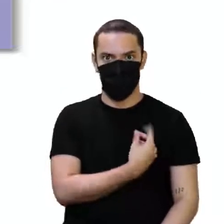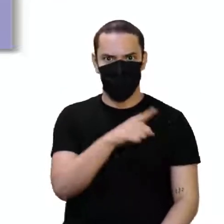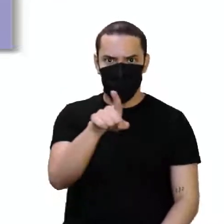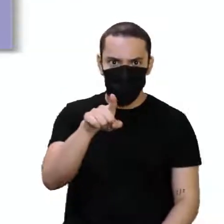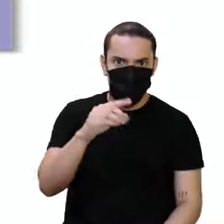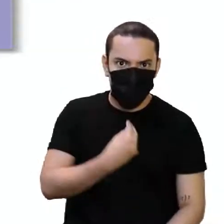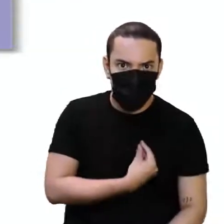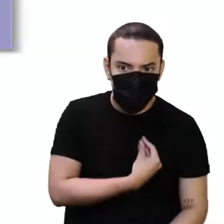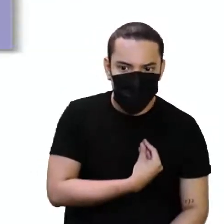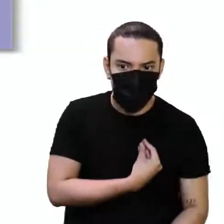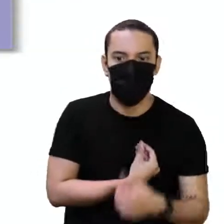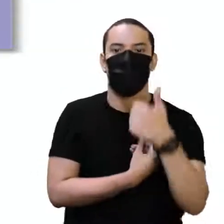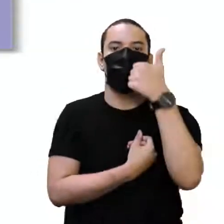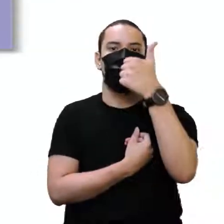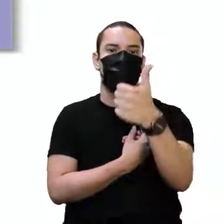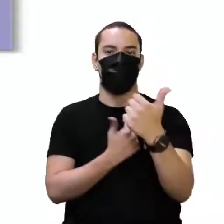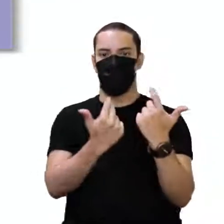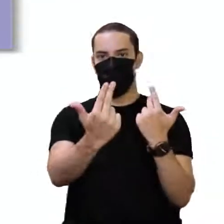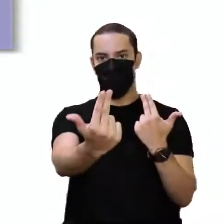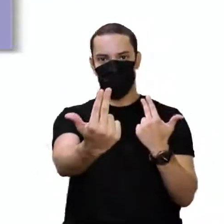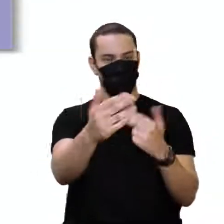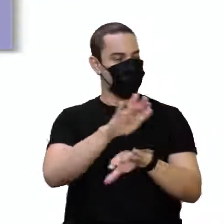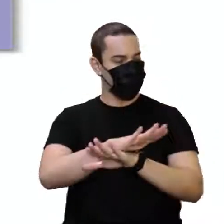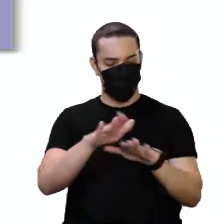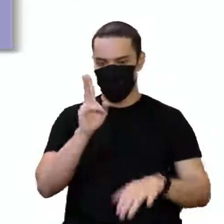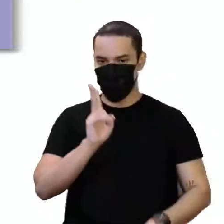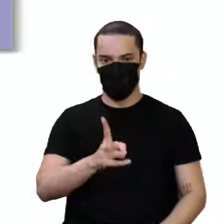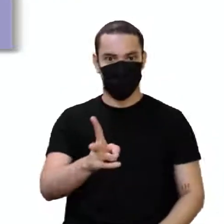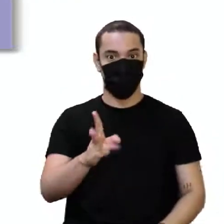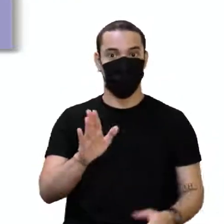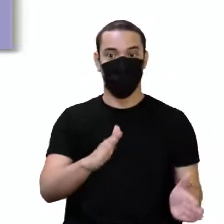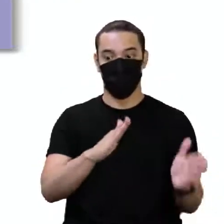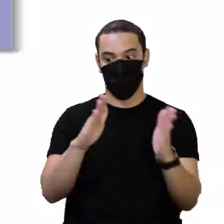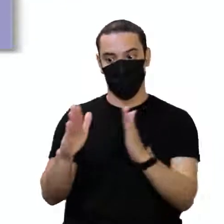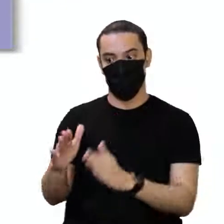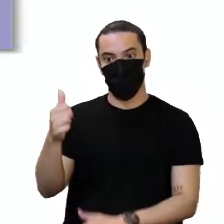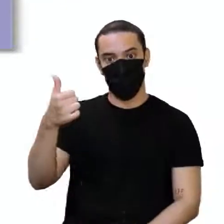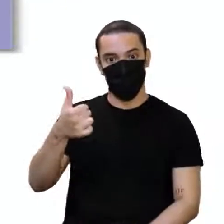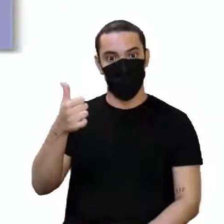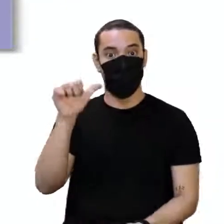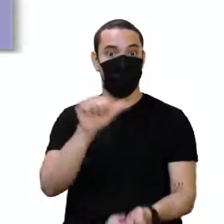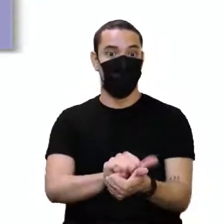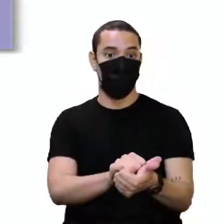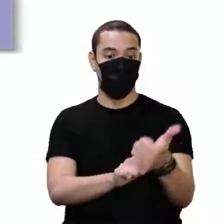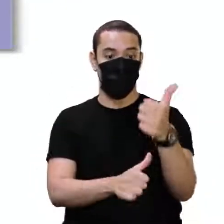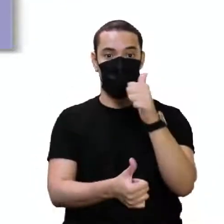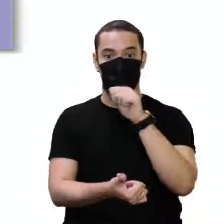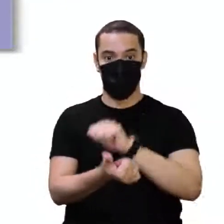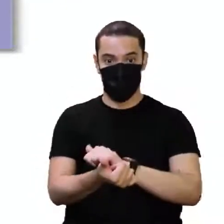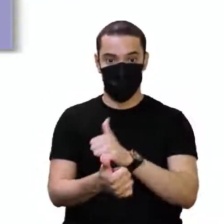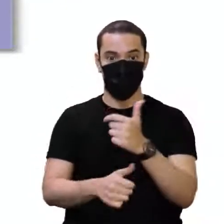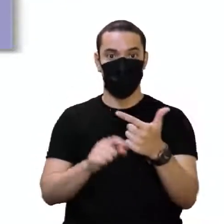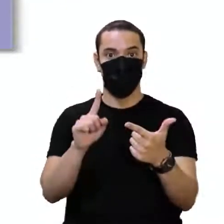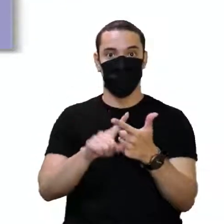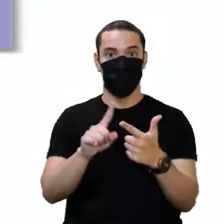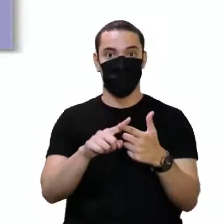vivo? Tô, professora. Também. Então, vamos embora. Parte 1. Adaptação,